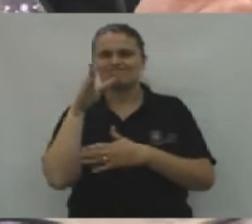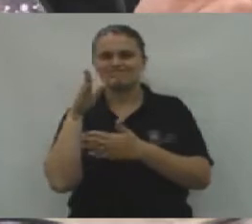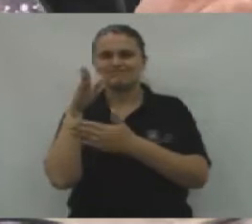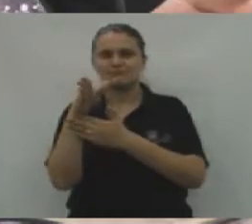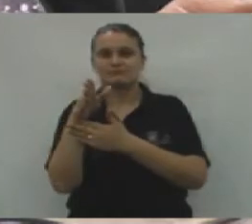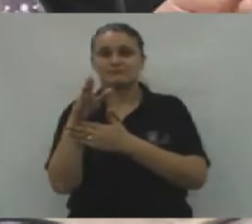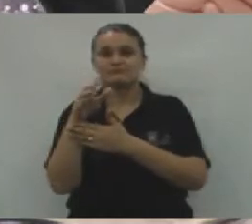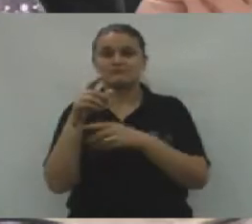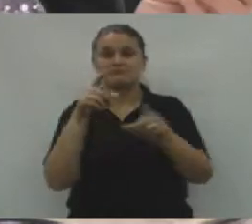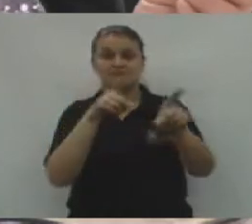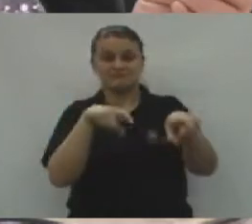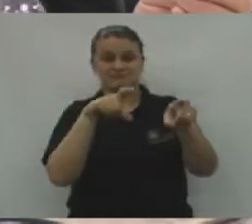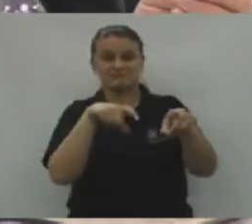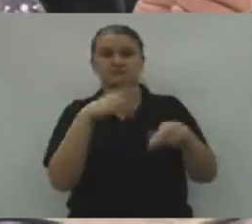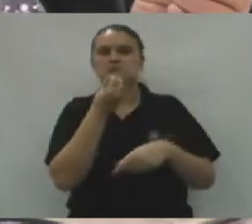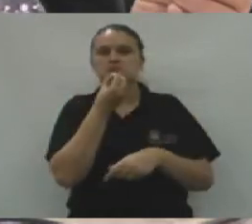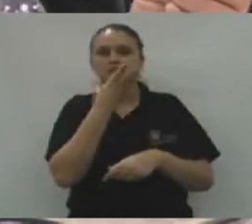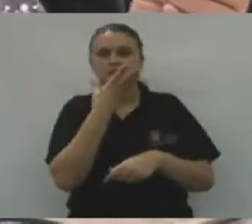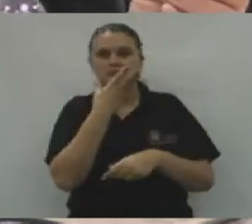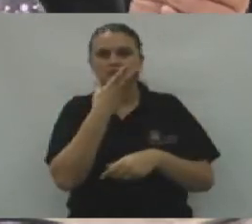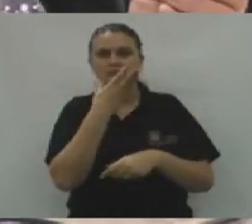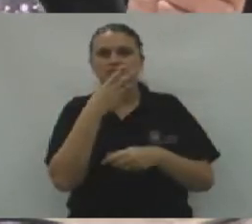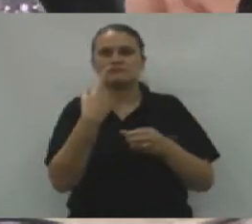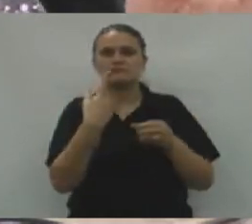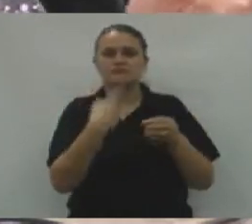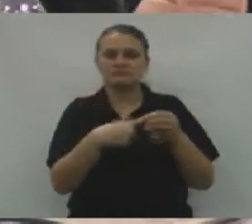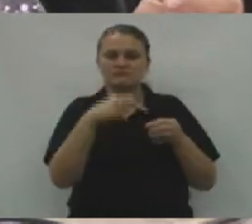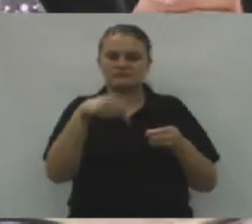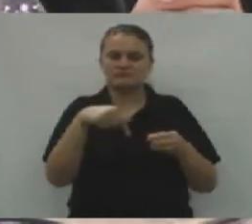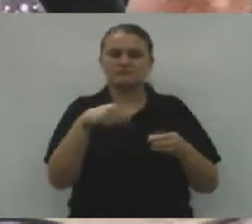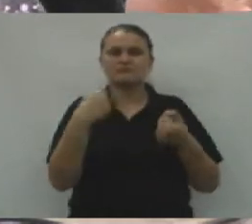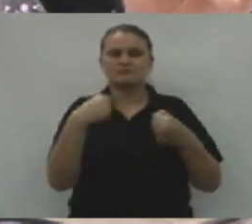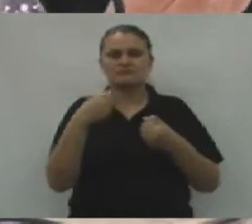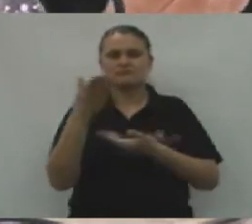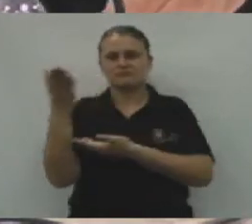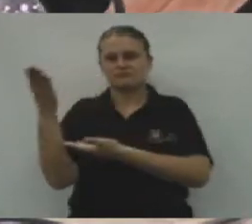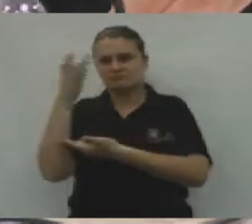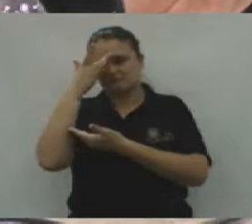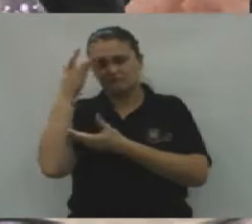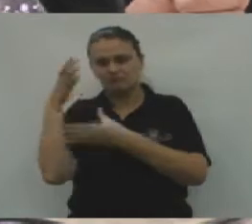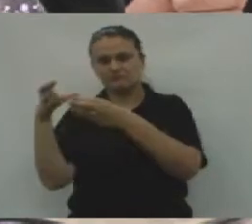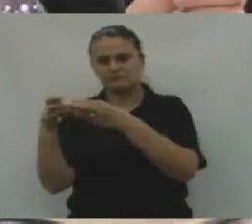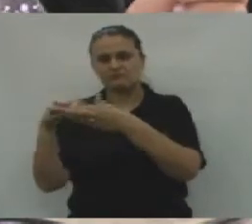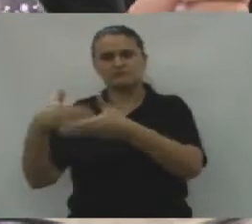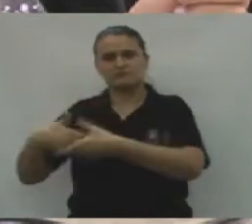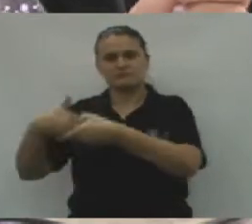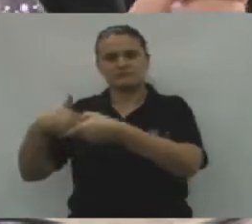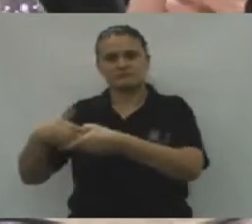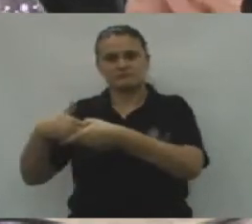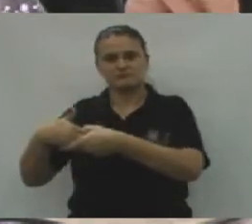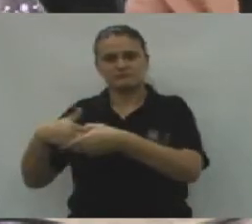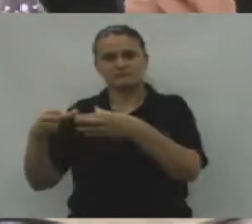é uma cidade rica. A nossa cidade aqui depende de pessoas que nem você, sim, você e toda a tua equipe, dá os parabéns para vocês, que